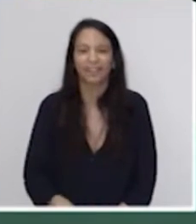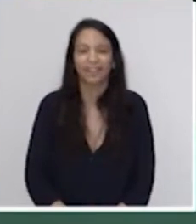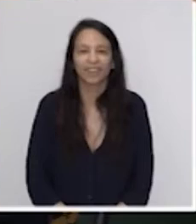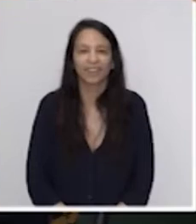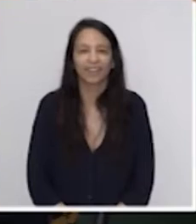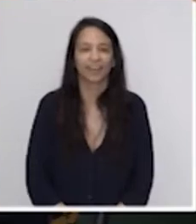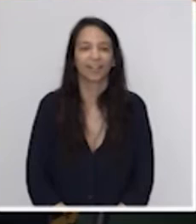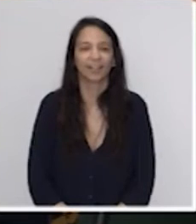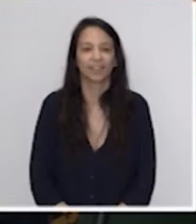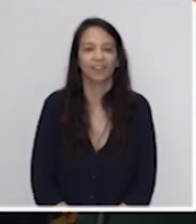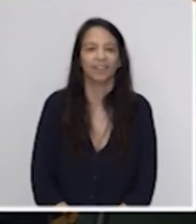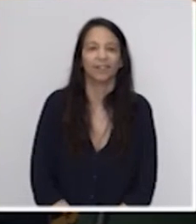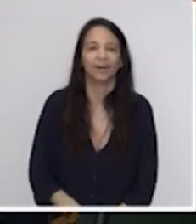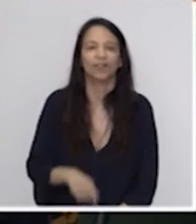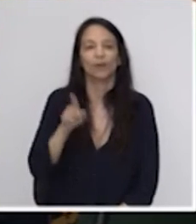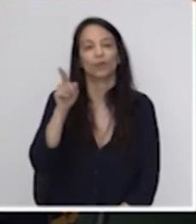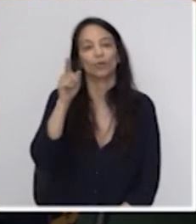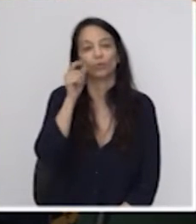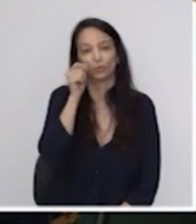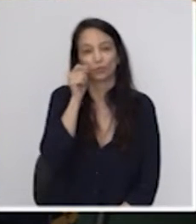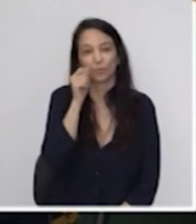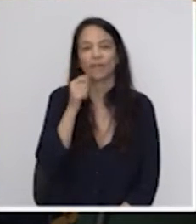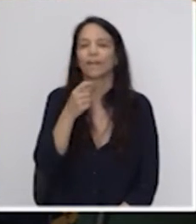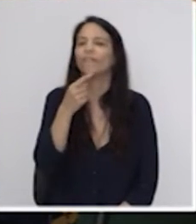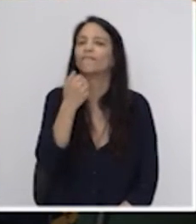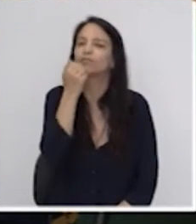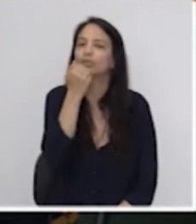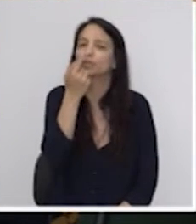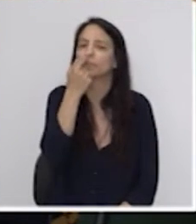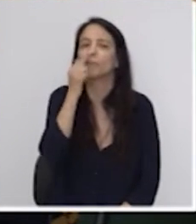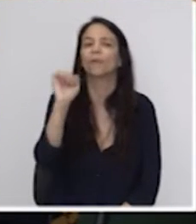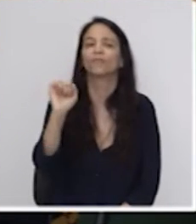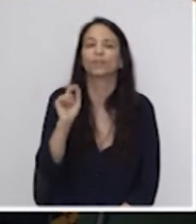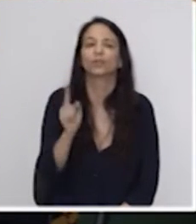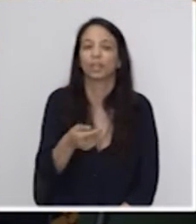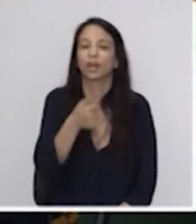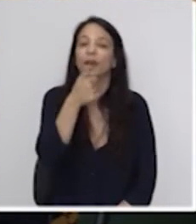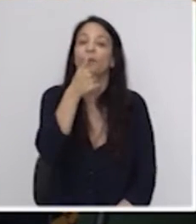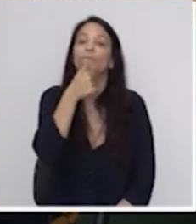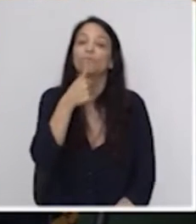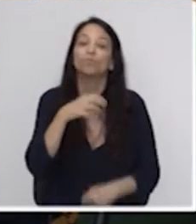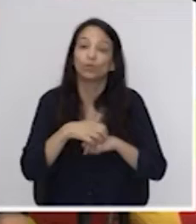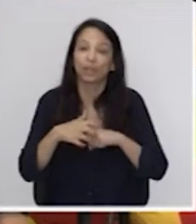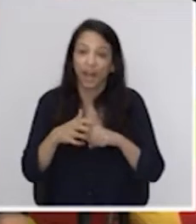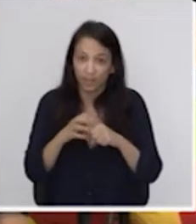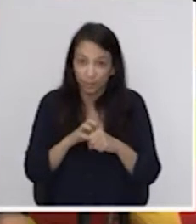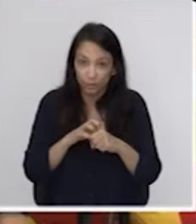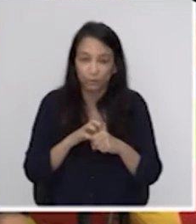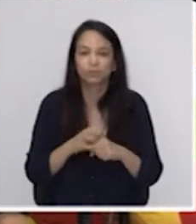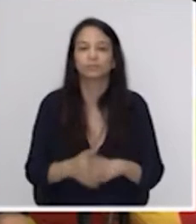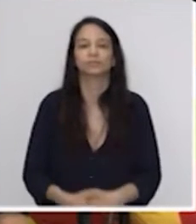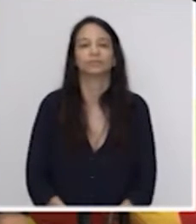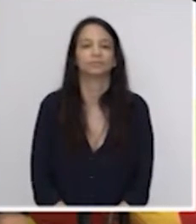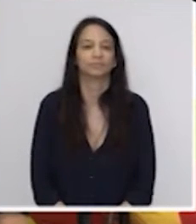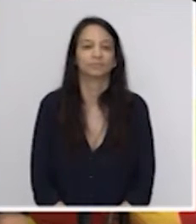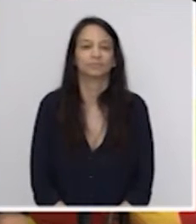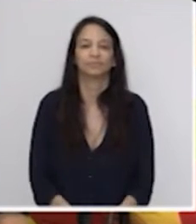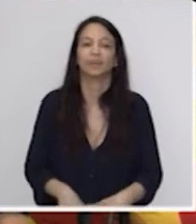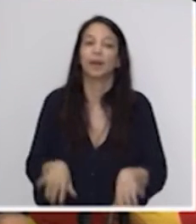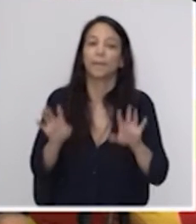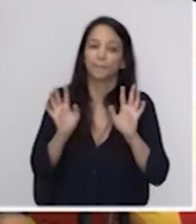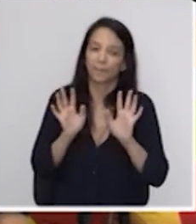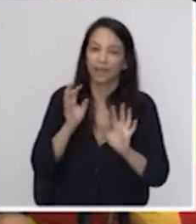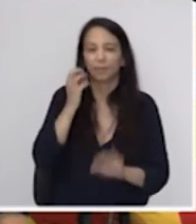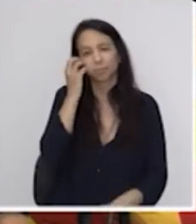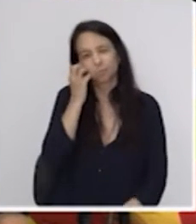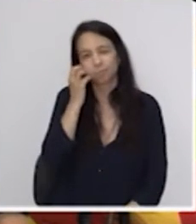Cristóvão qual é a dele. Qual é a fruta que tu mais gostas? Adoro morangos, é a minha fruta preferida. Mas também gosto muito do pêssego